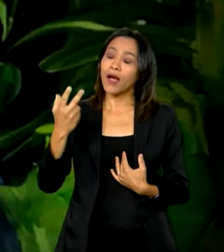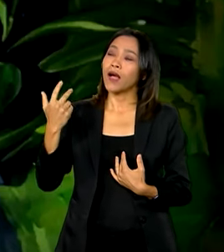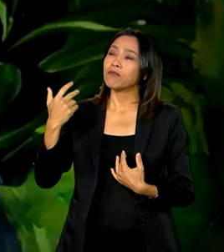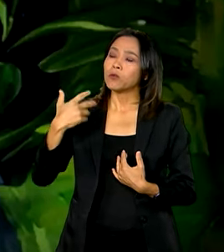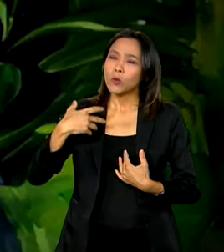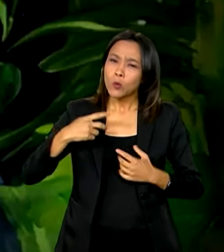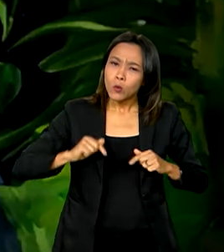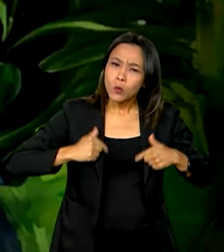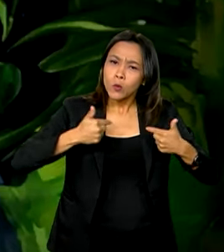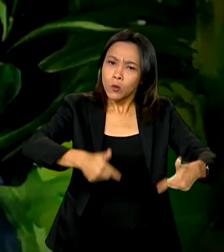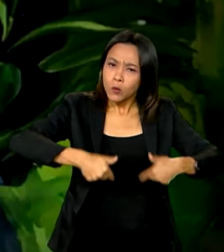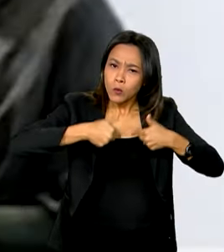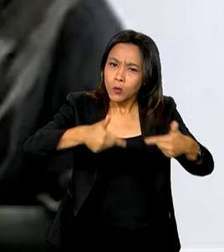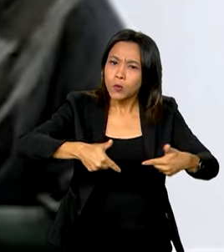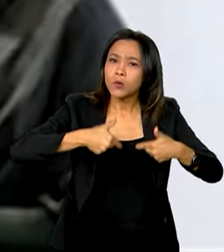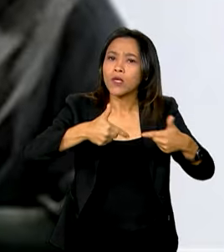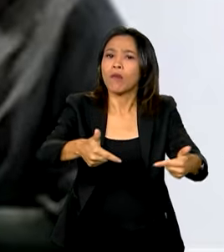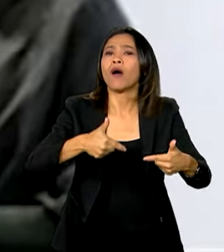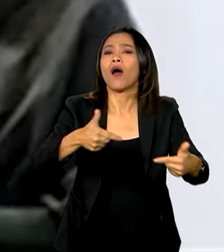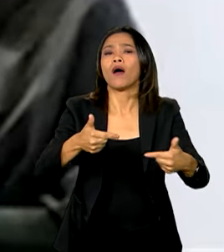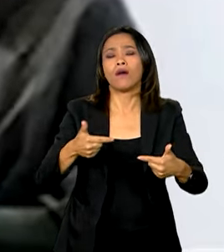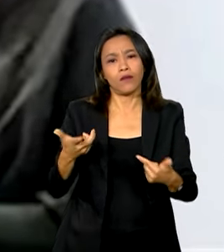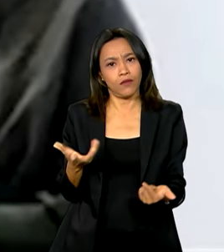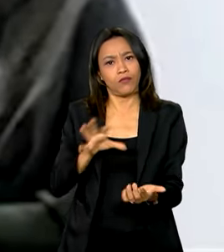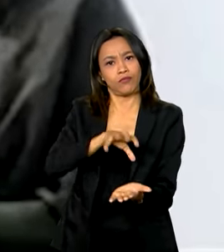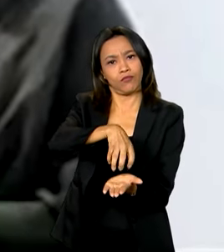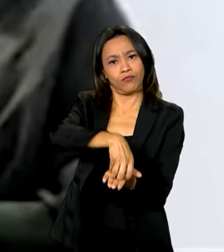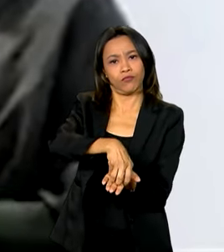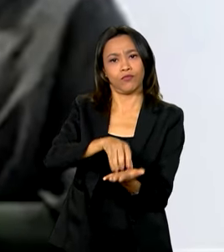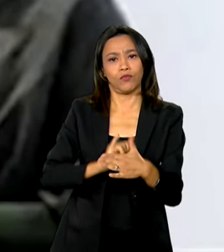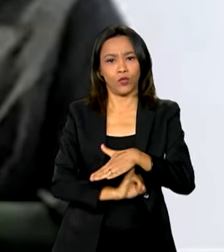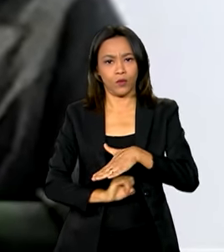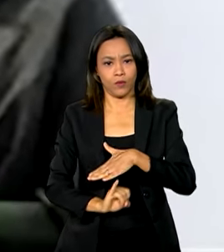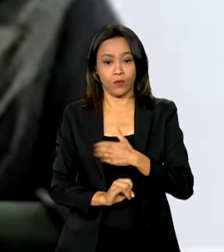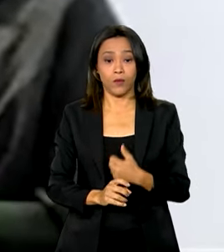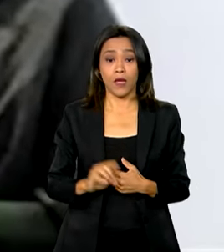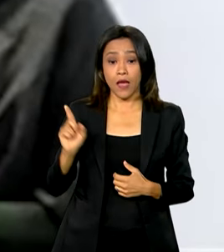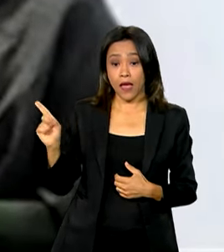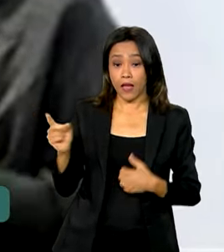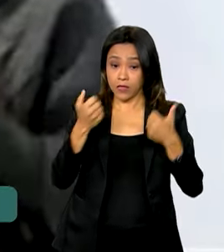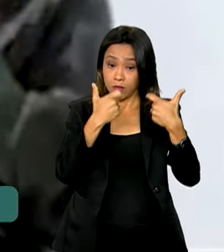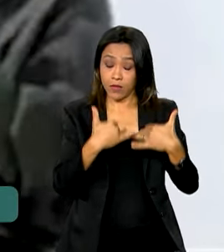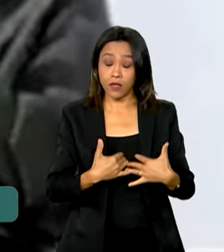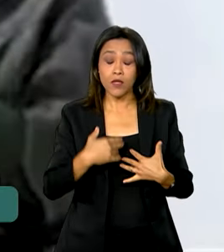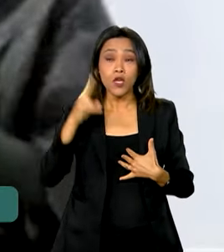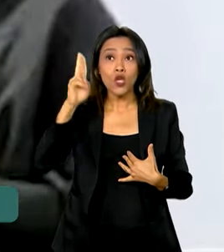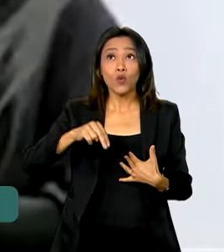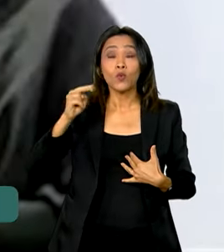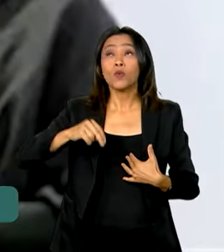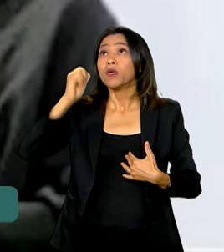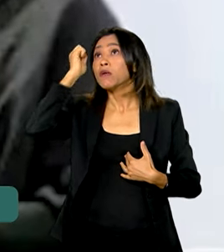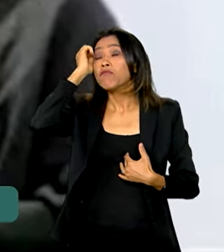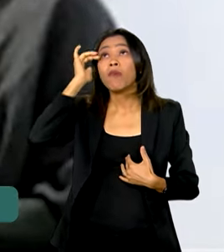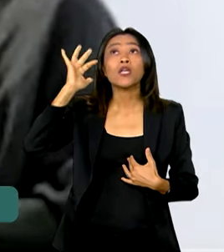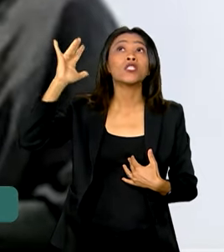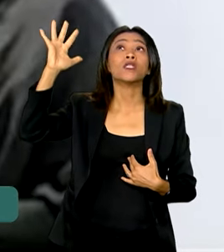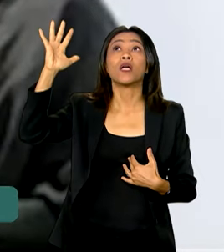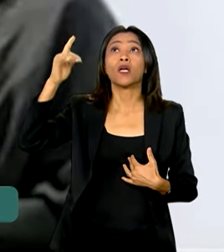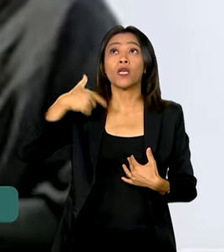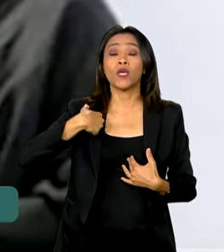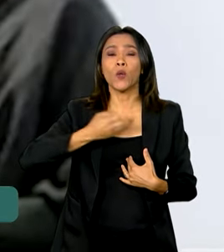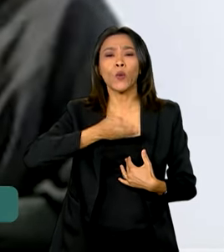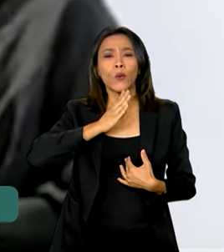o trabalho do ICMBio. Eu jamais imaginaria que um dia aquela menina que conheceu o Chico Mendes